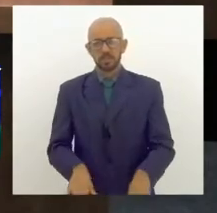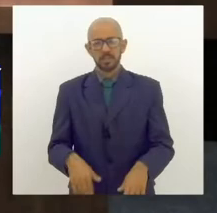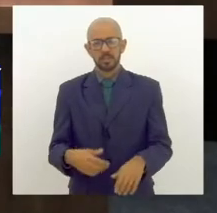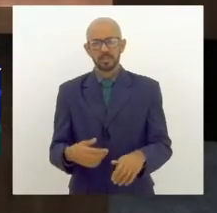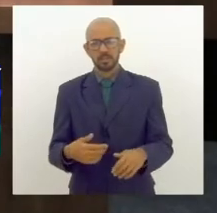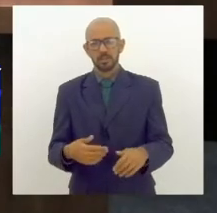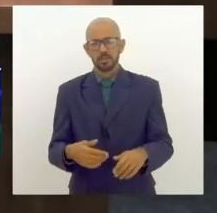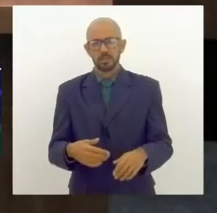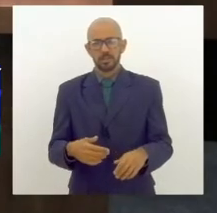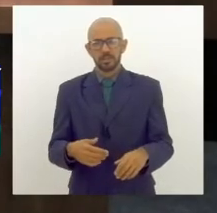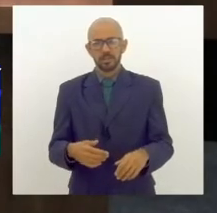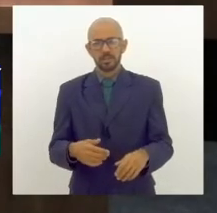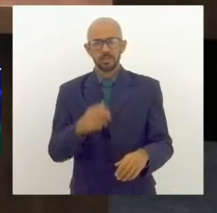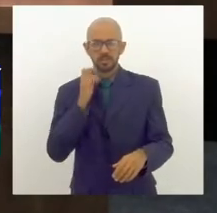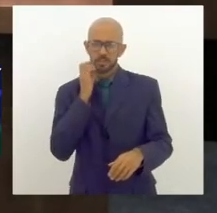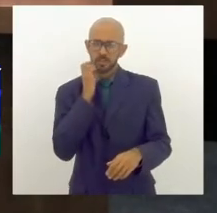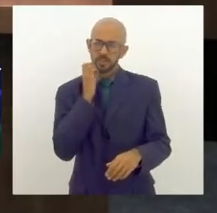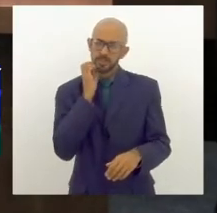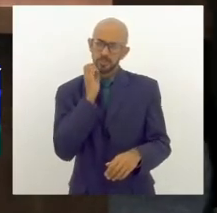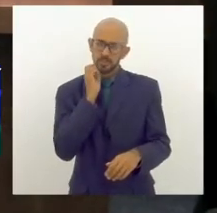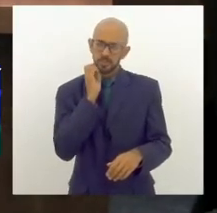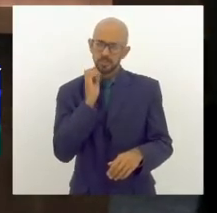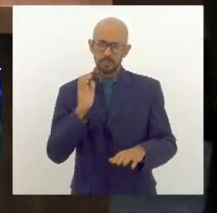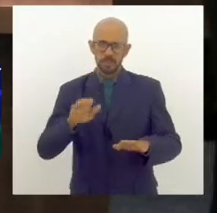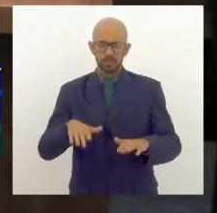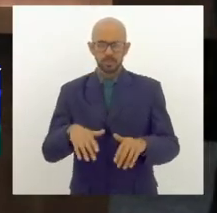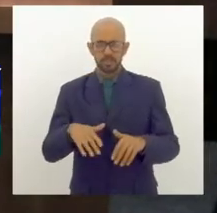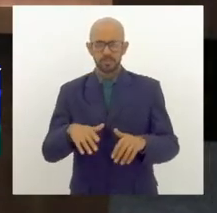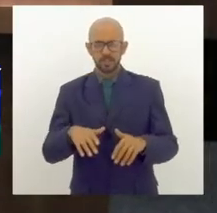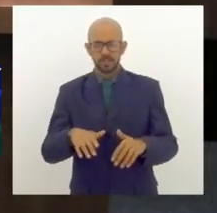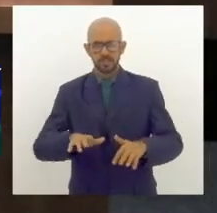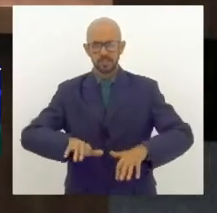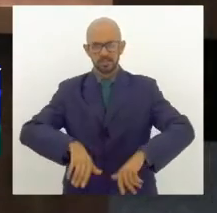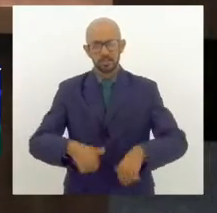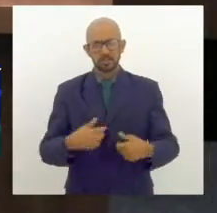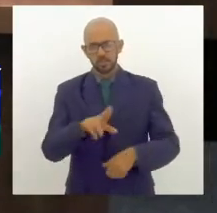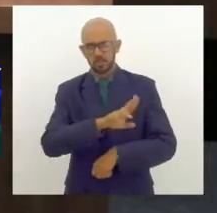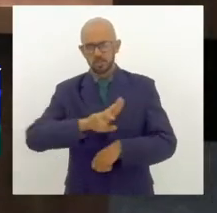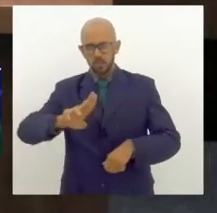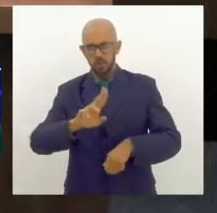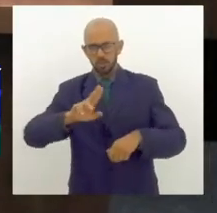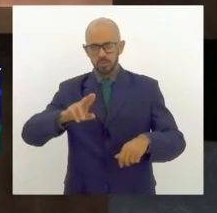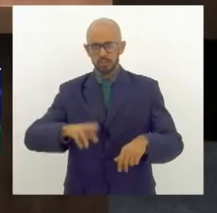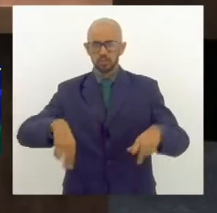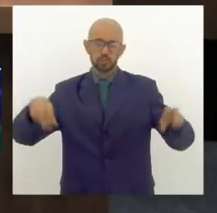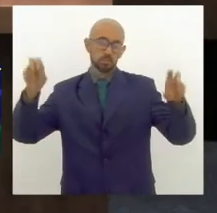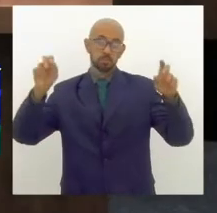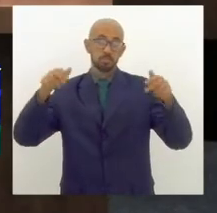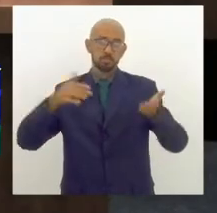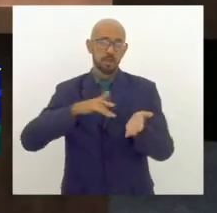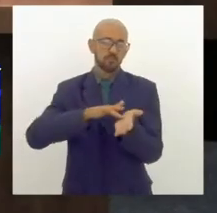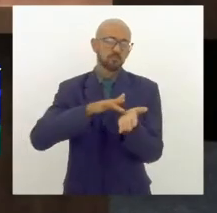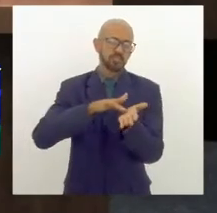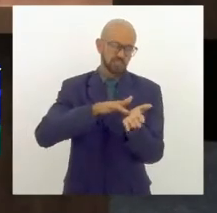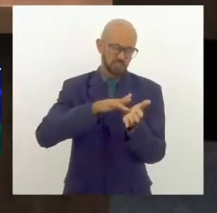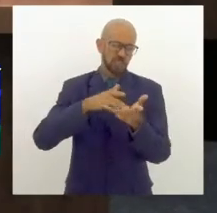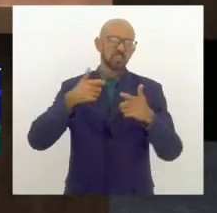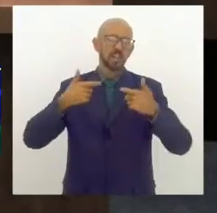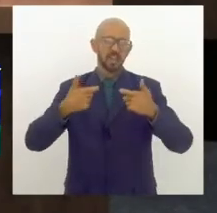operações policiais no estado do Rio de Janeiro que, em nome de uma suposta guerra às drogas,